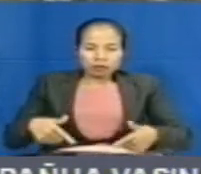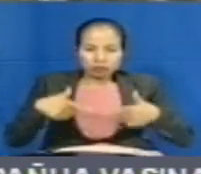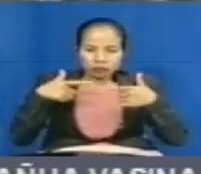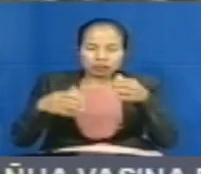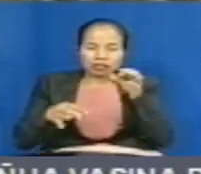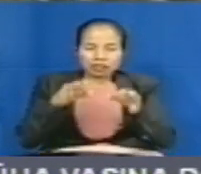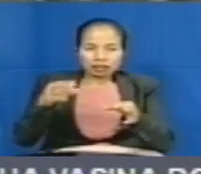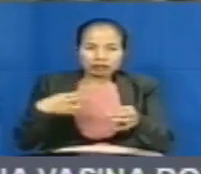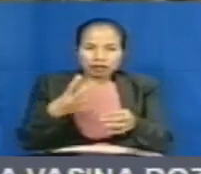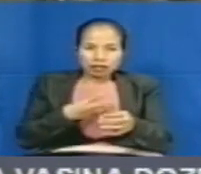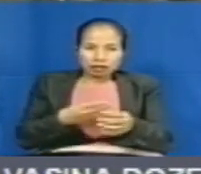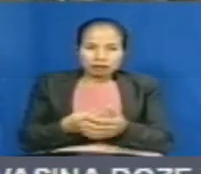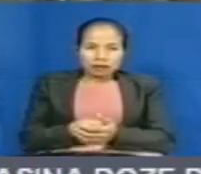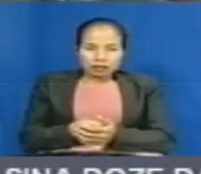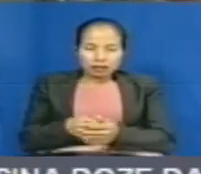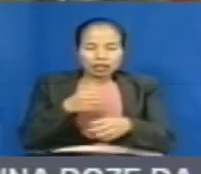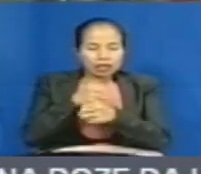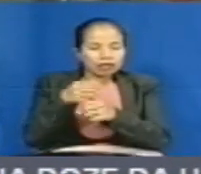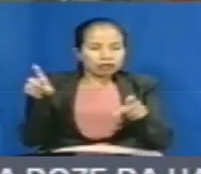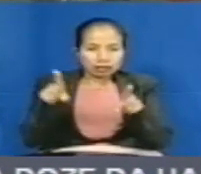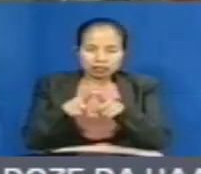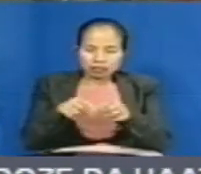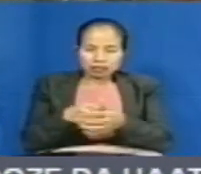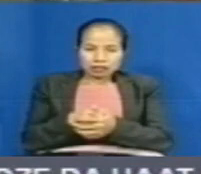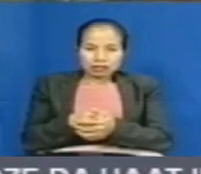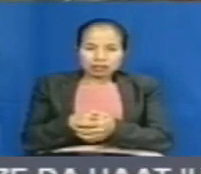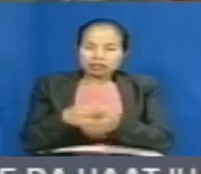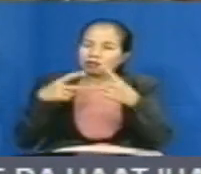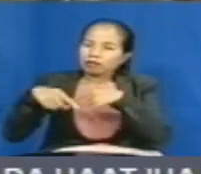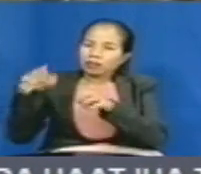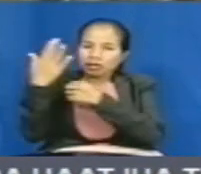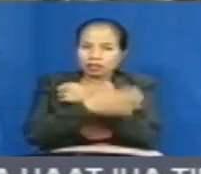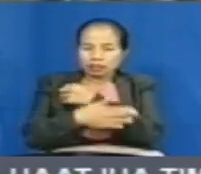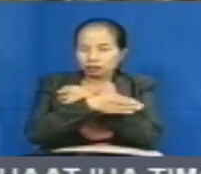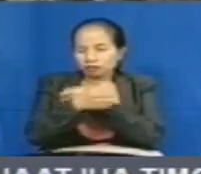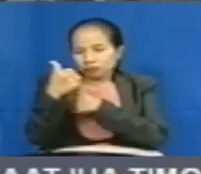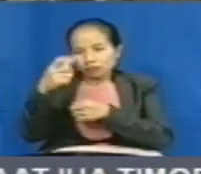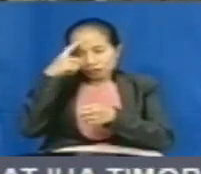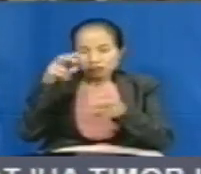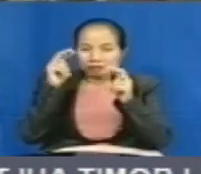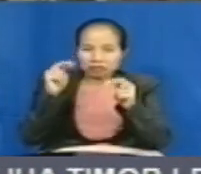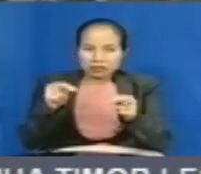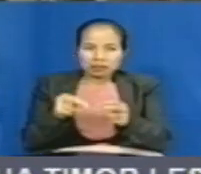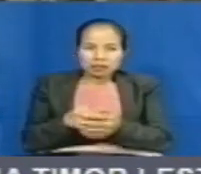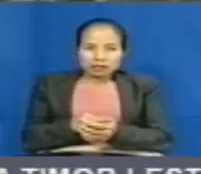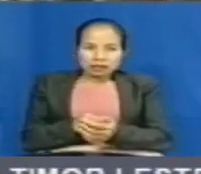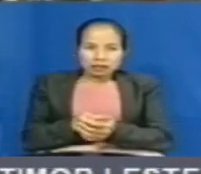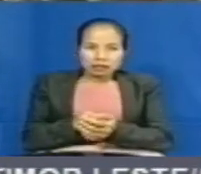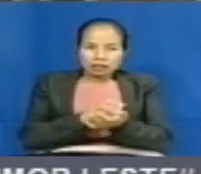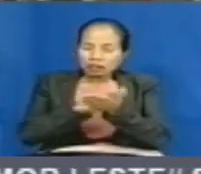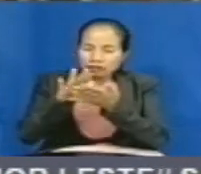se ami lah halu idane, ita resolve insi rabara kalai barai liur, tamba nesida saneamento,